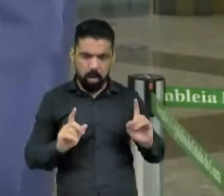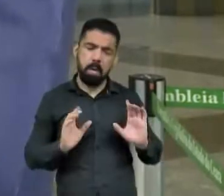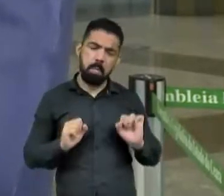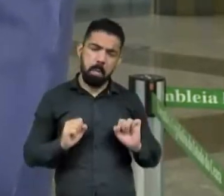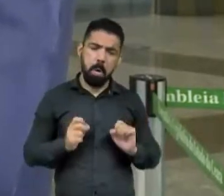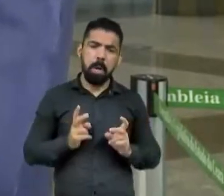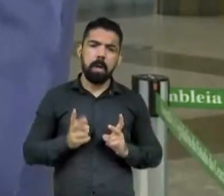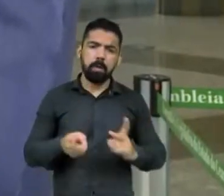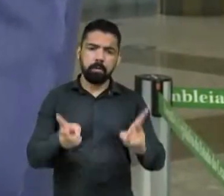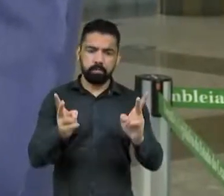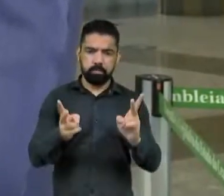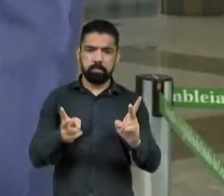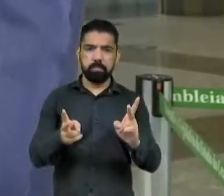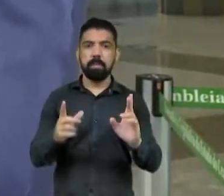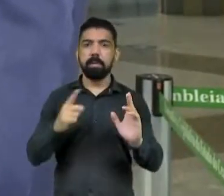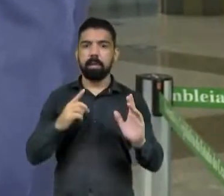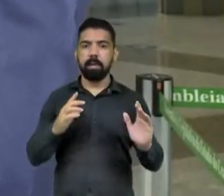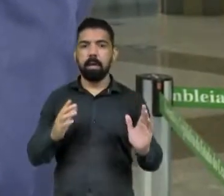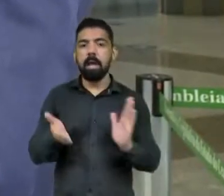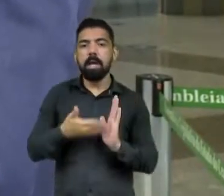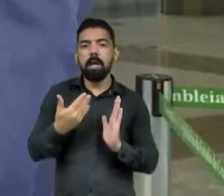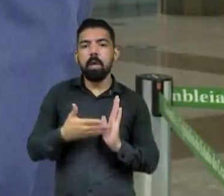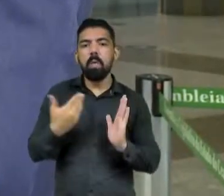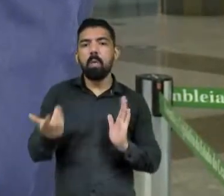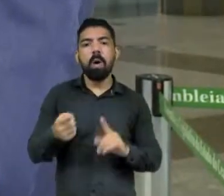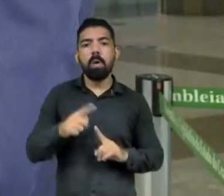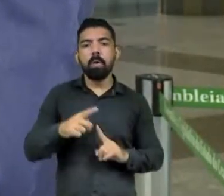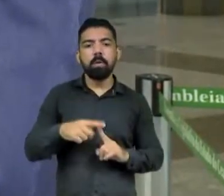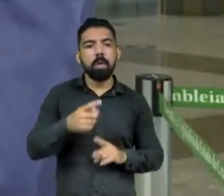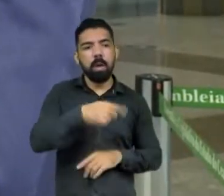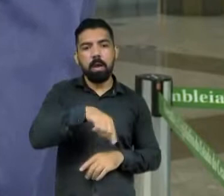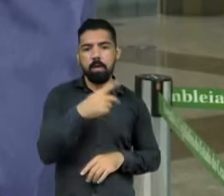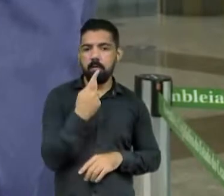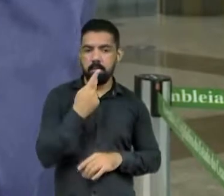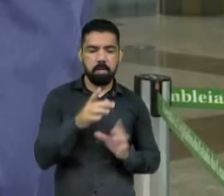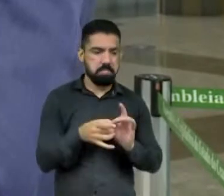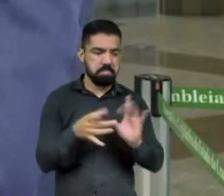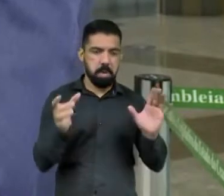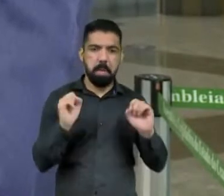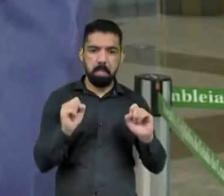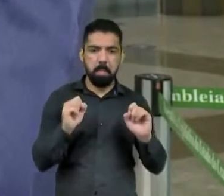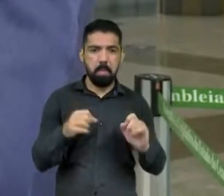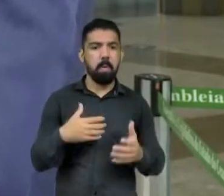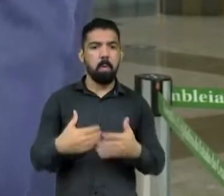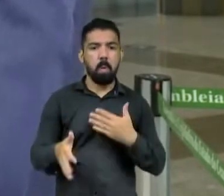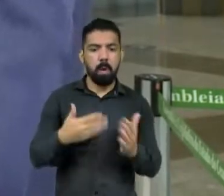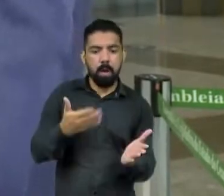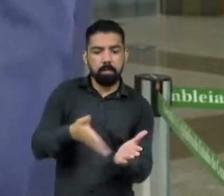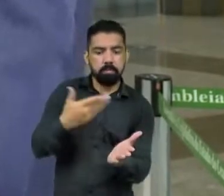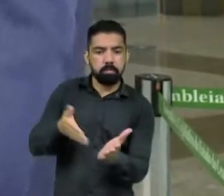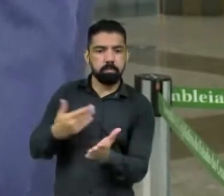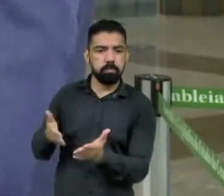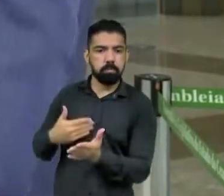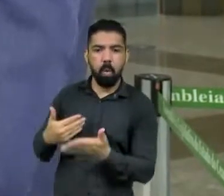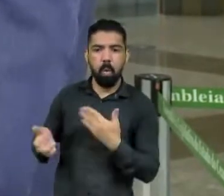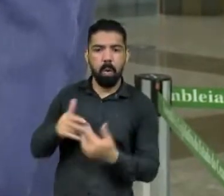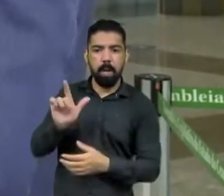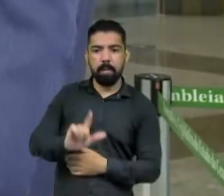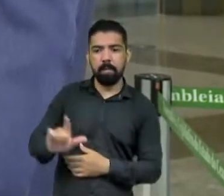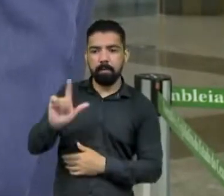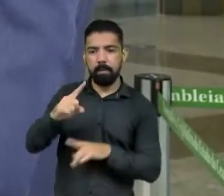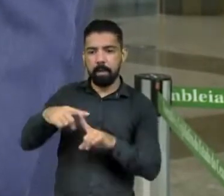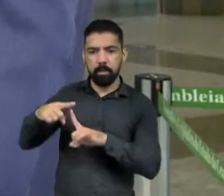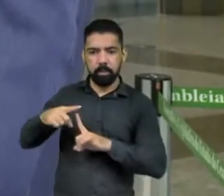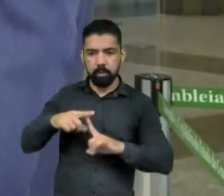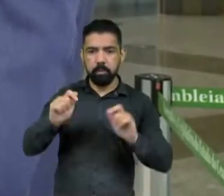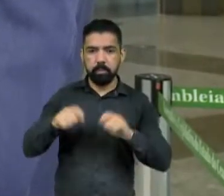temos especificação de leitura, eles nos deixaram à vontade para fazer o levantamento de toda a literatura para esse